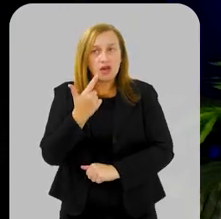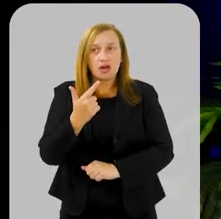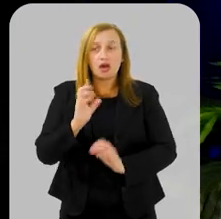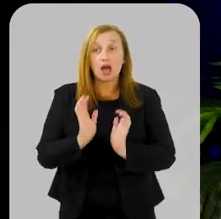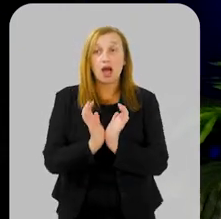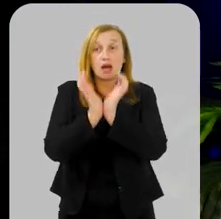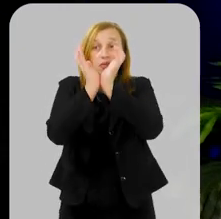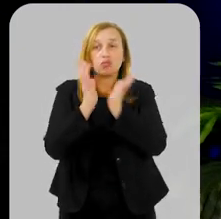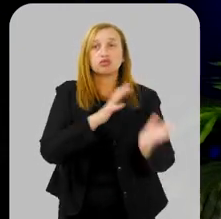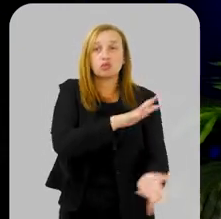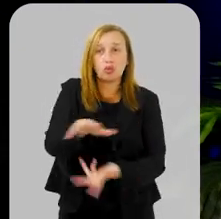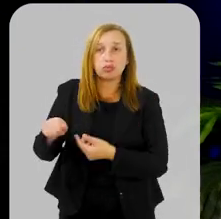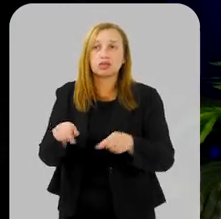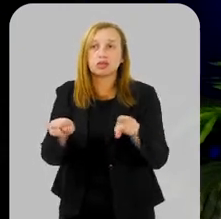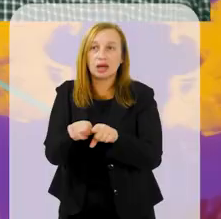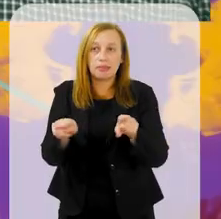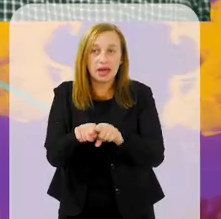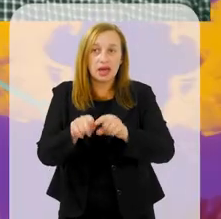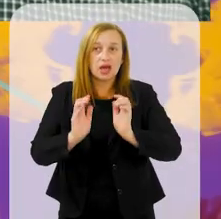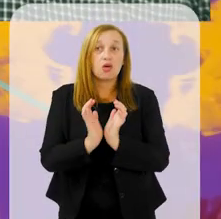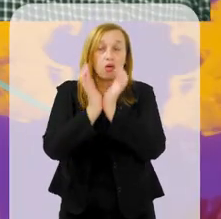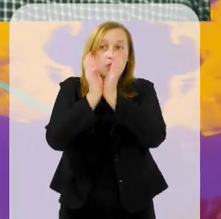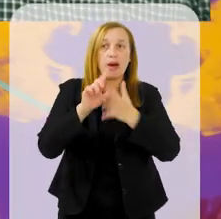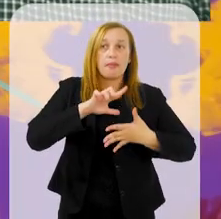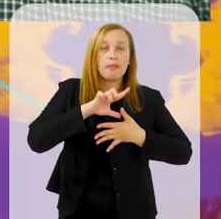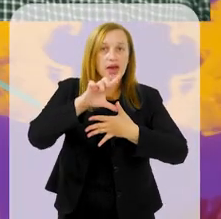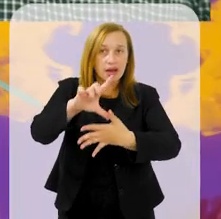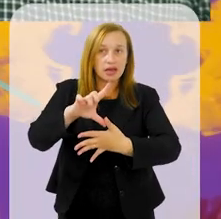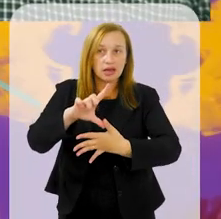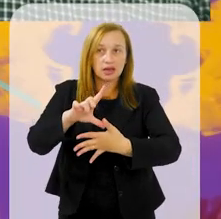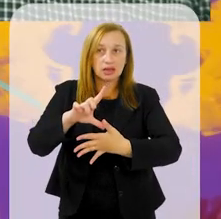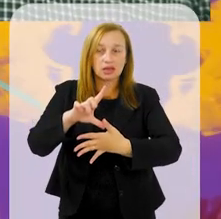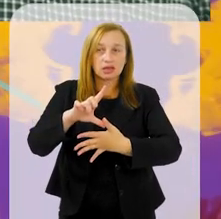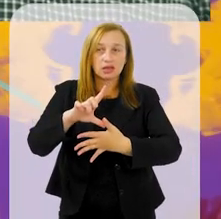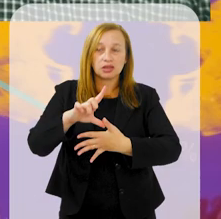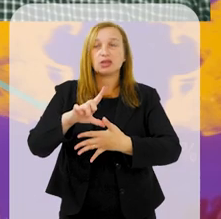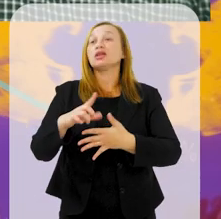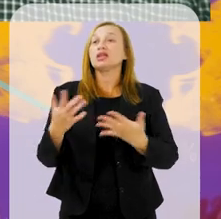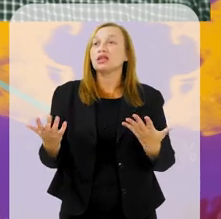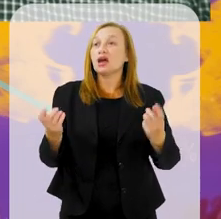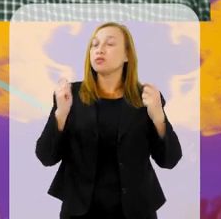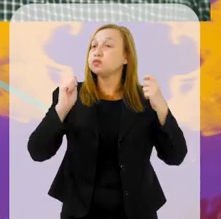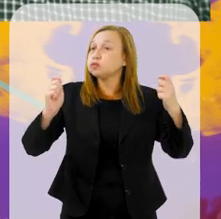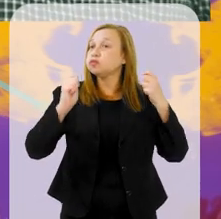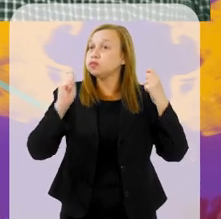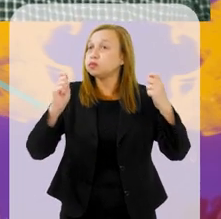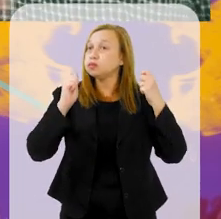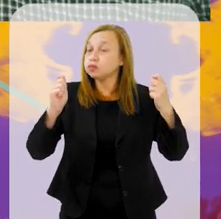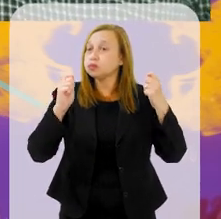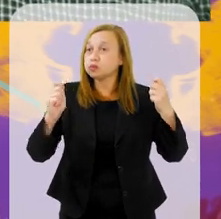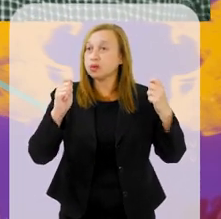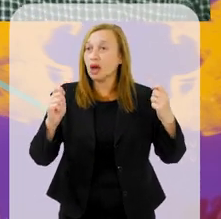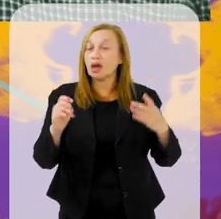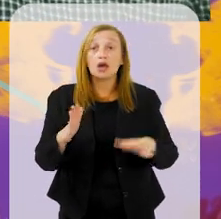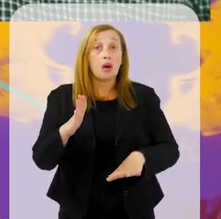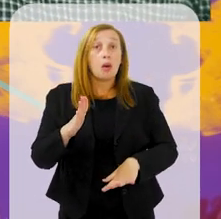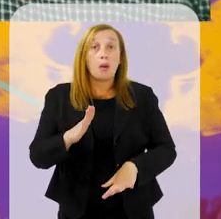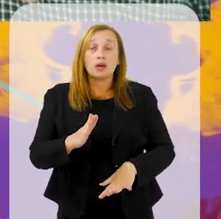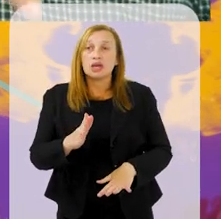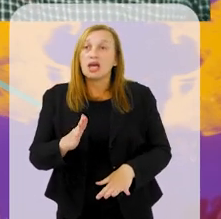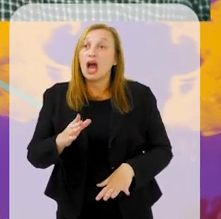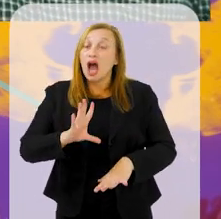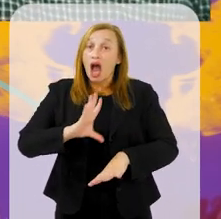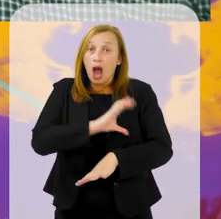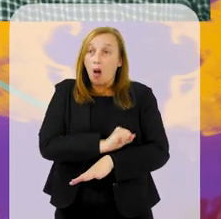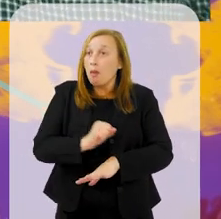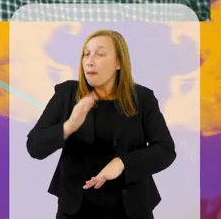é que são os atuais campeões do mundo. E da Copa América. E convivem esses estádios. Sim. E as torcidas... São mais apaixonados,